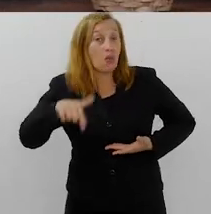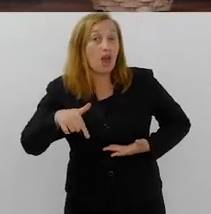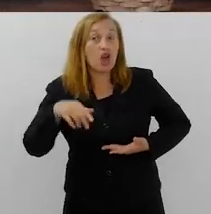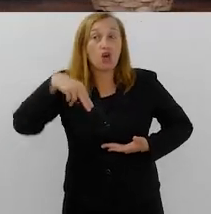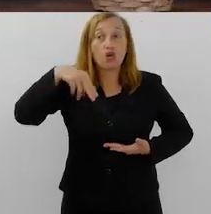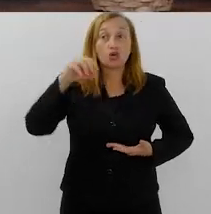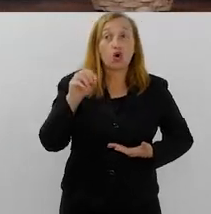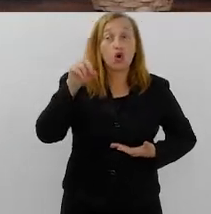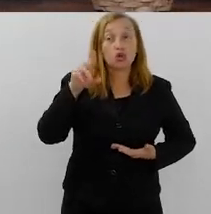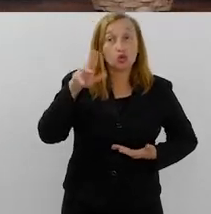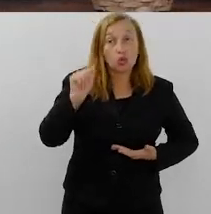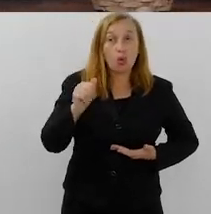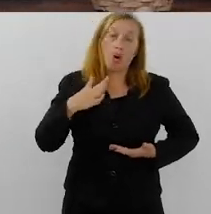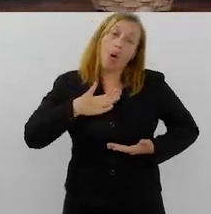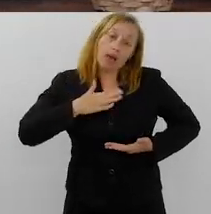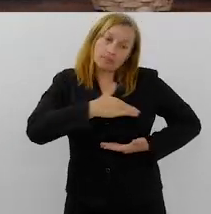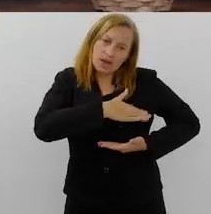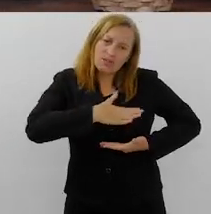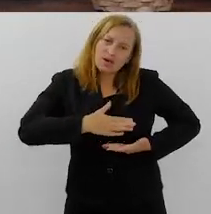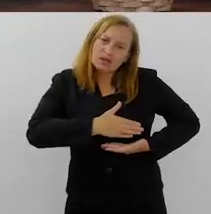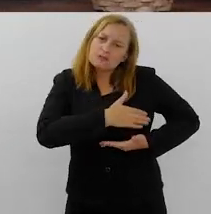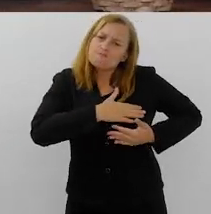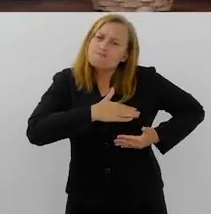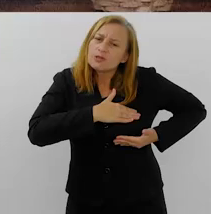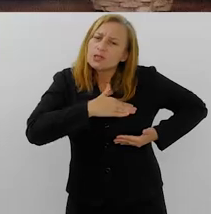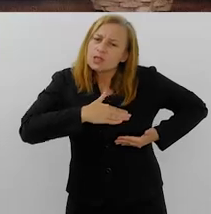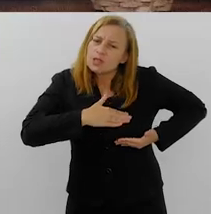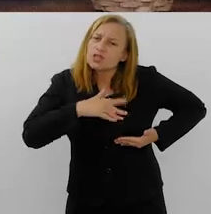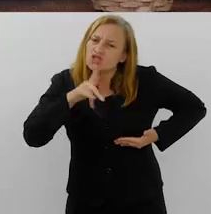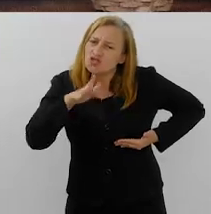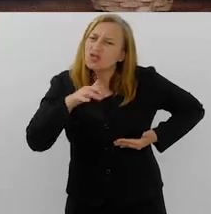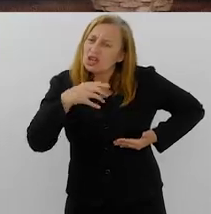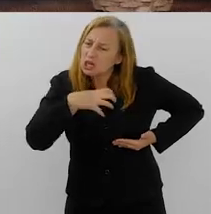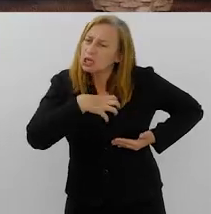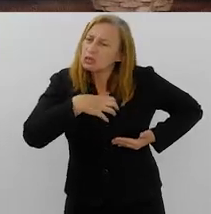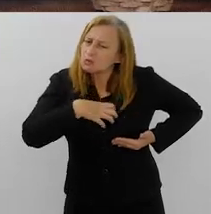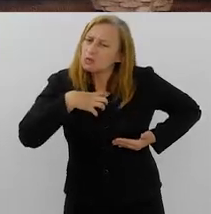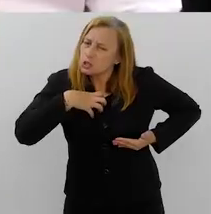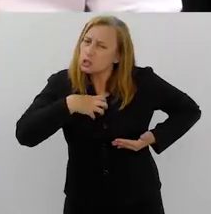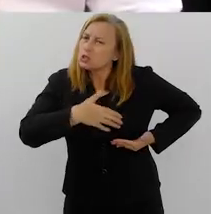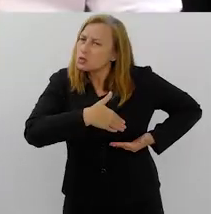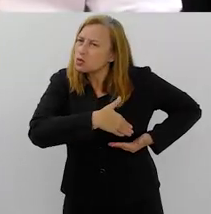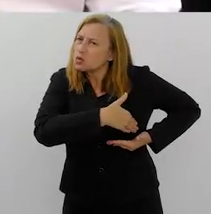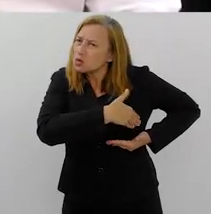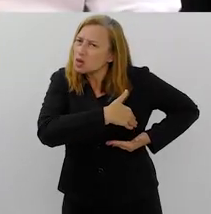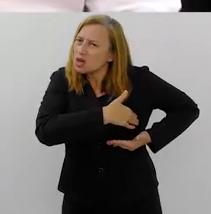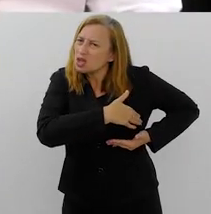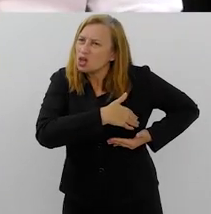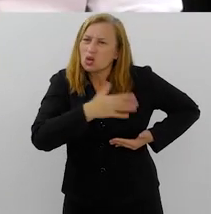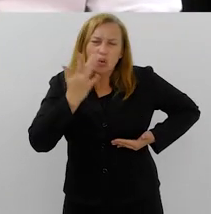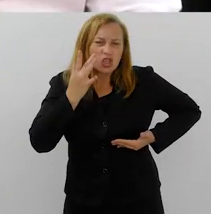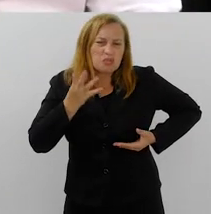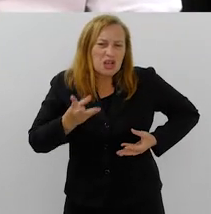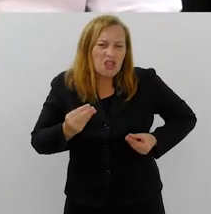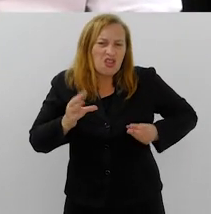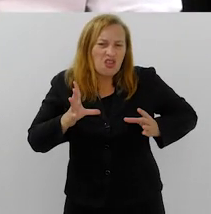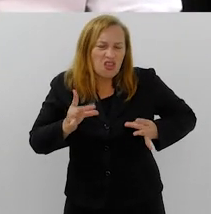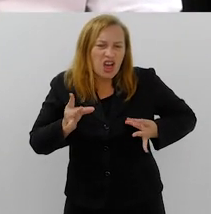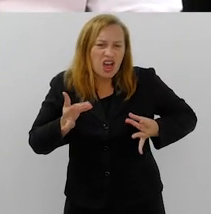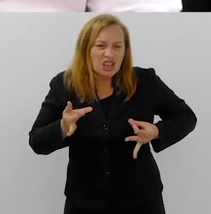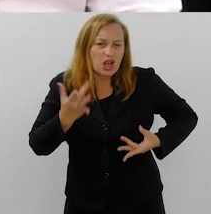não seja um nódulo Mas ó minha mama já tá com algo diferente ela não era assim agora ela se tornou um pouco mais